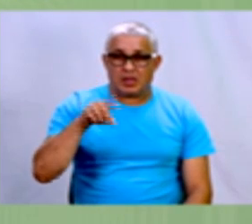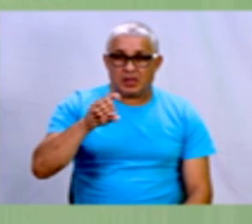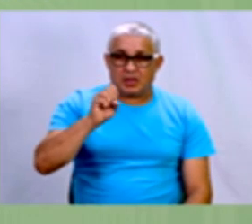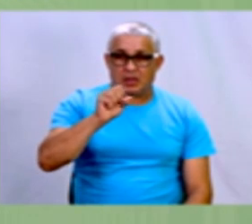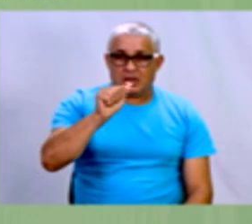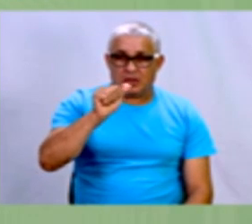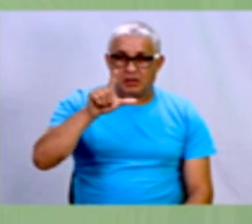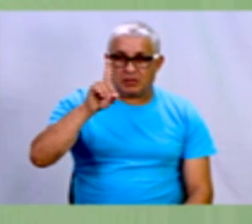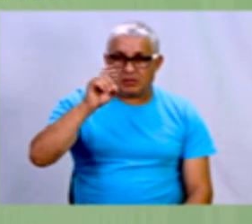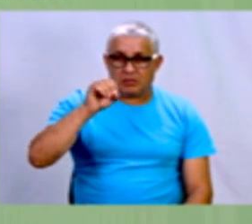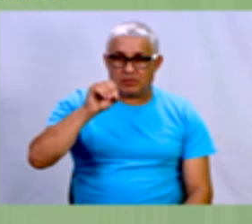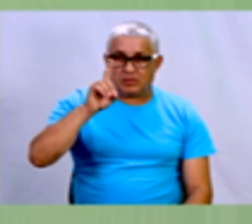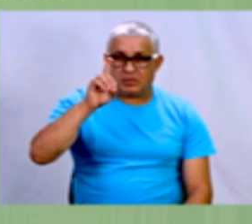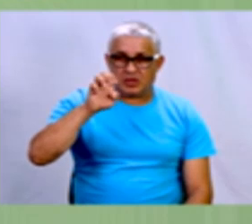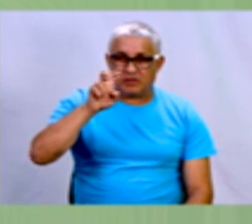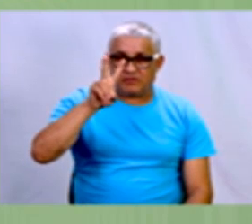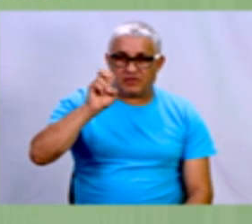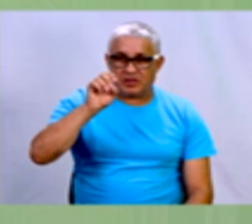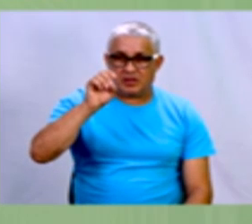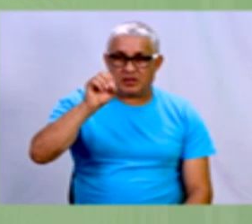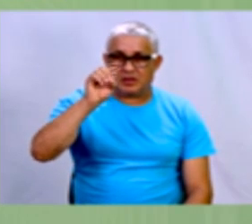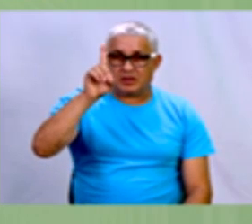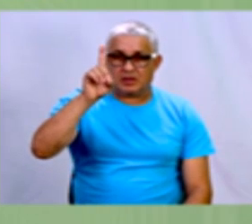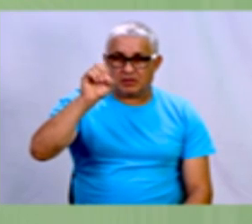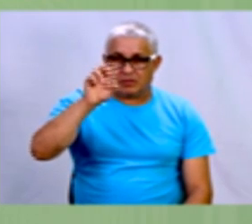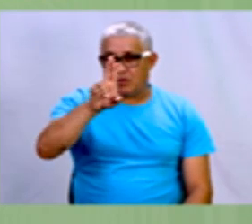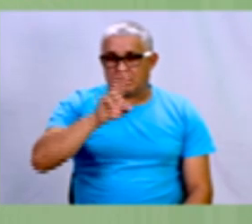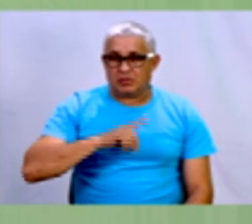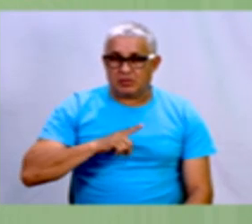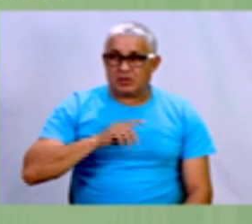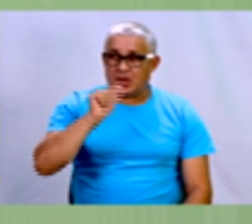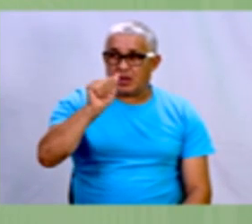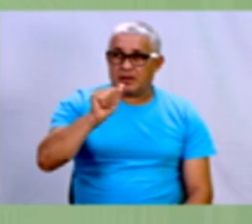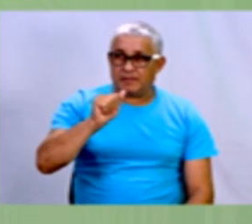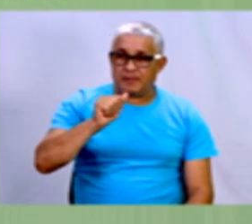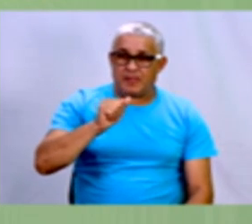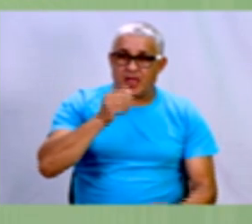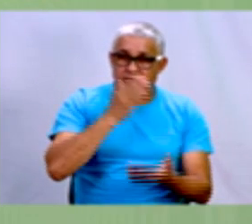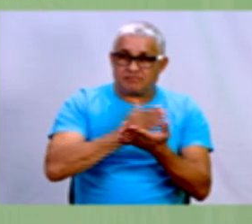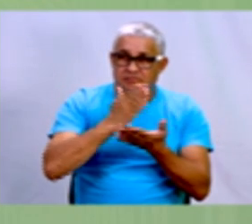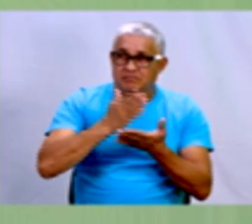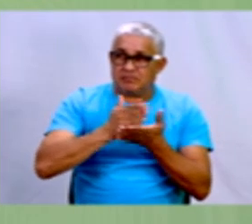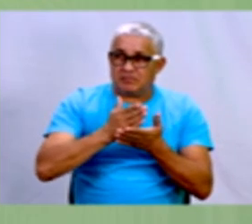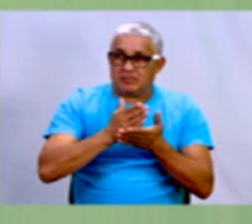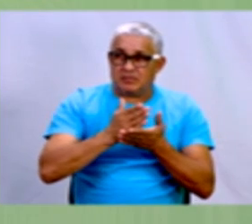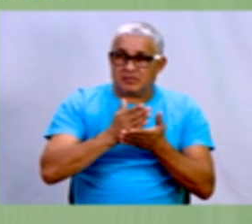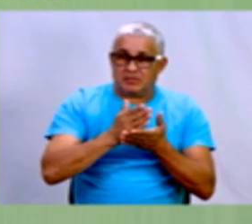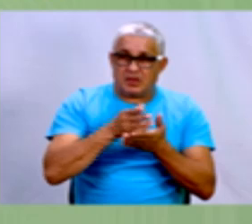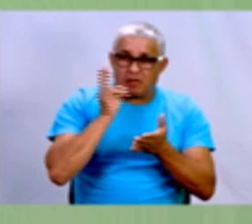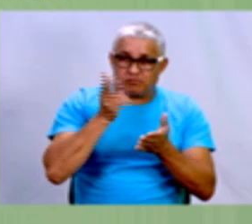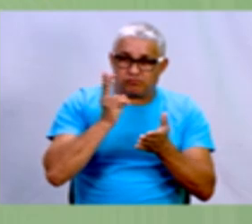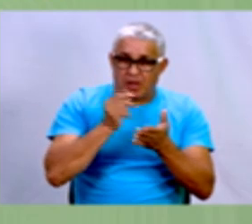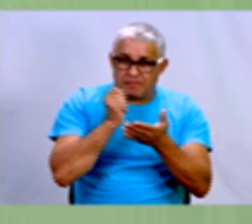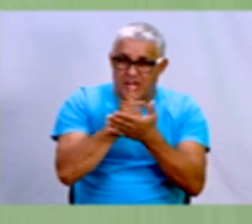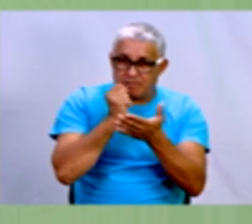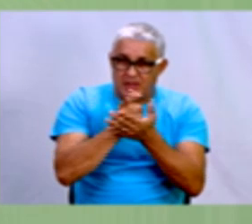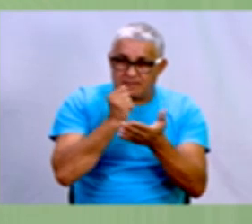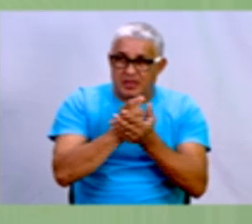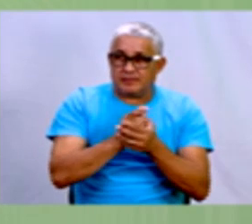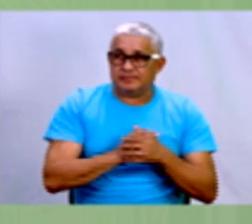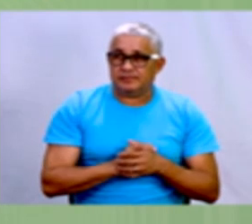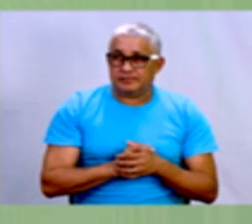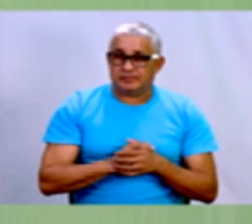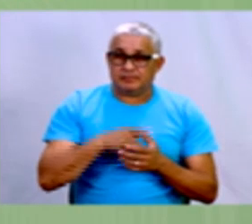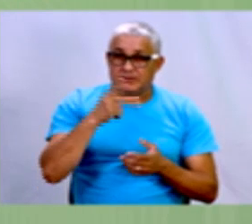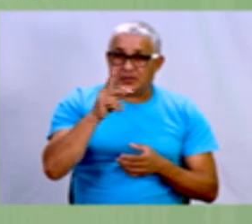no final do período. A é a parcela que será amortizada no período, que é a amortização, tá?